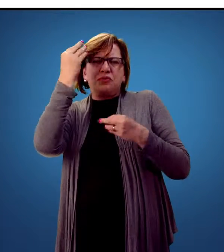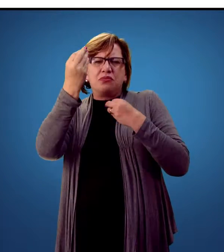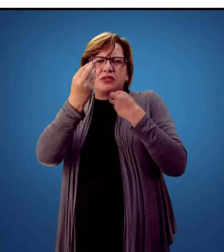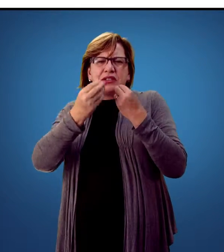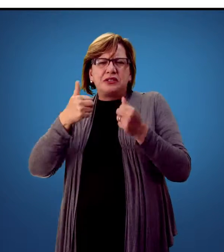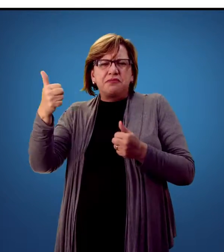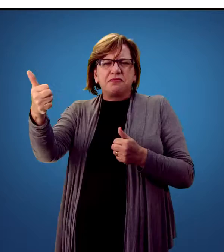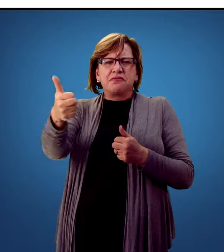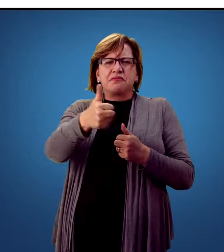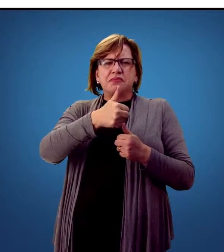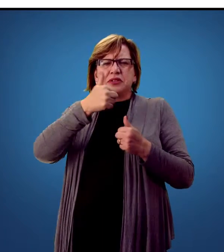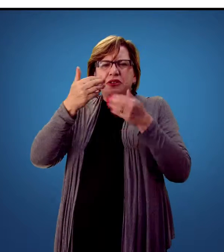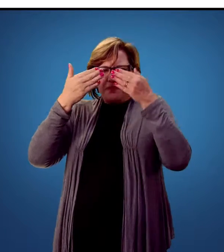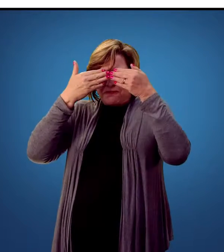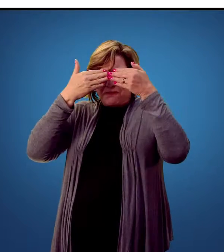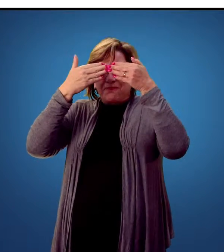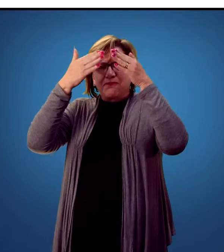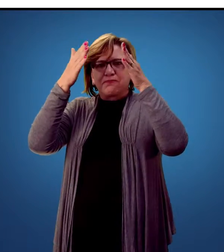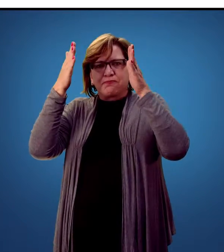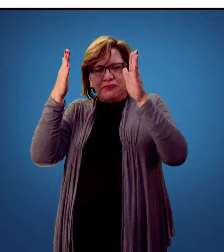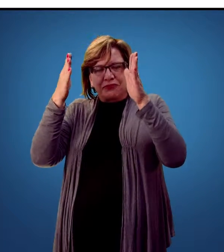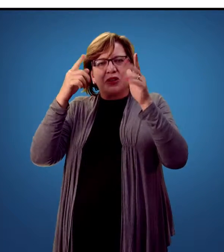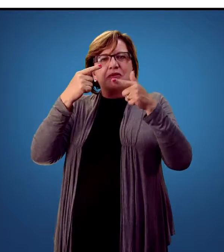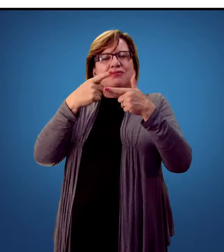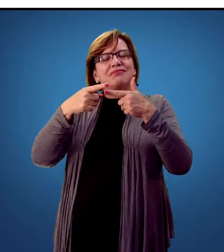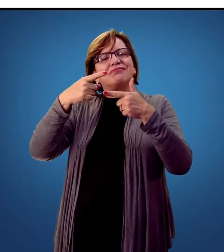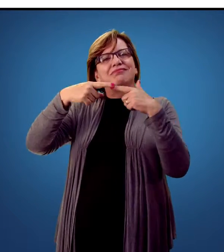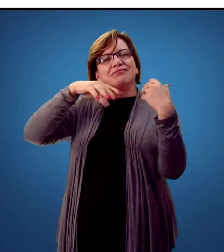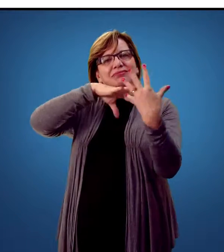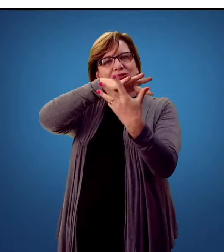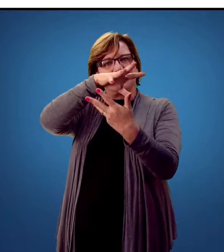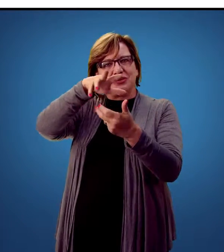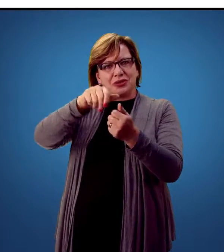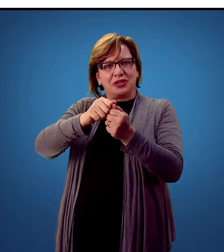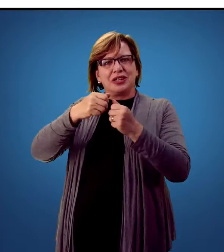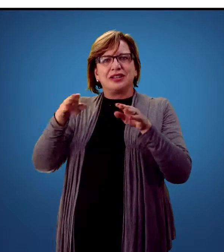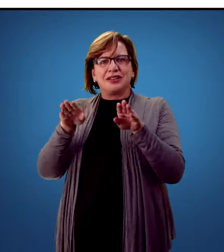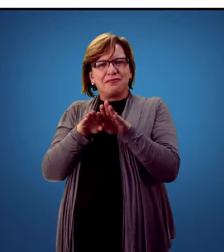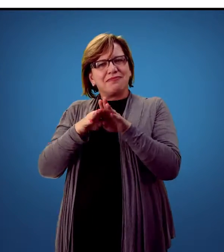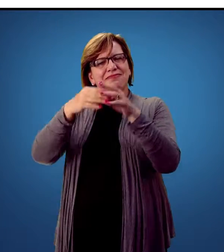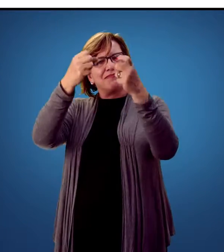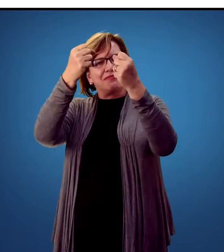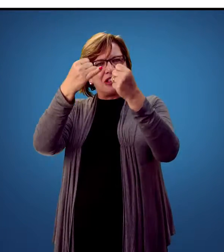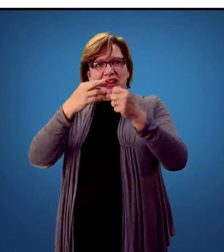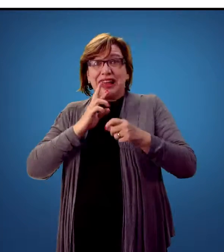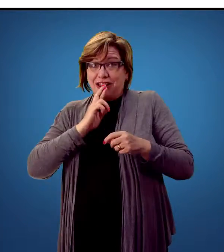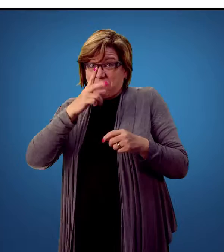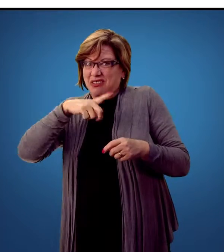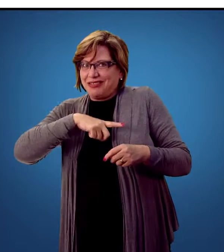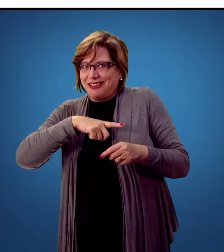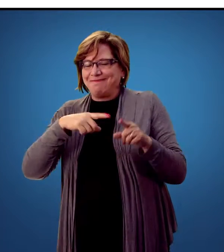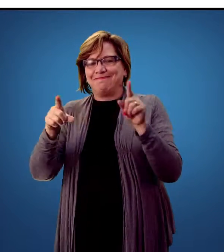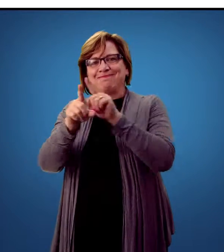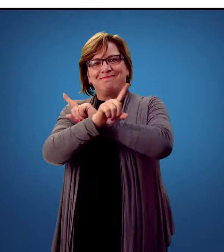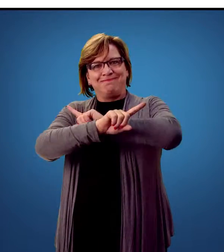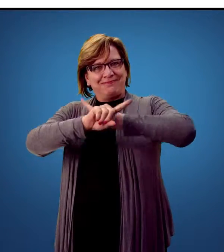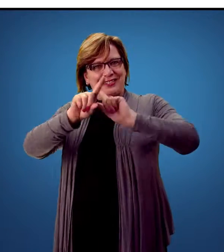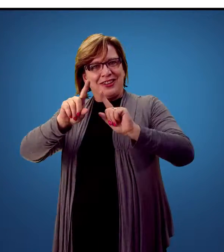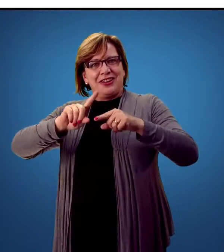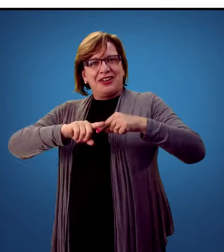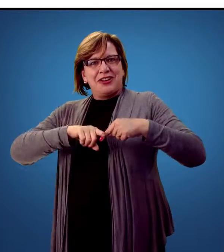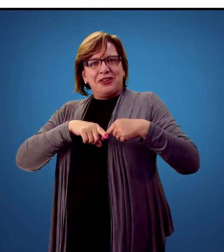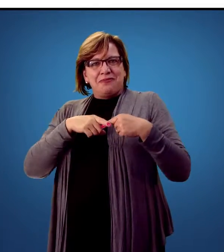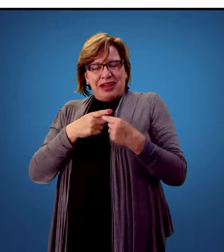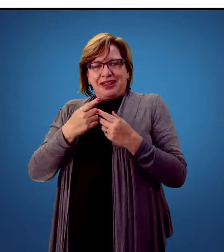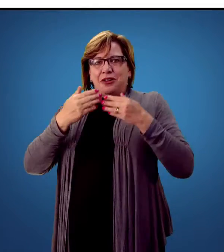melhorar se um pouco a minha visão sobre essas questões te digo rodrigo não conseguir respostas mas conseguir certa